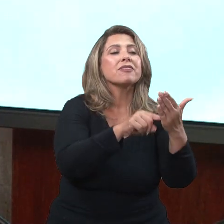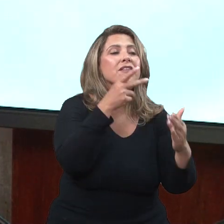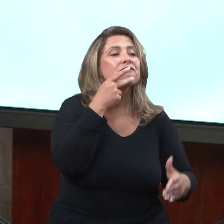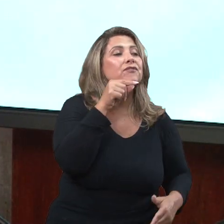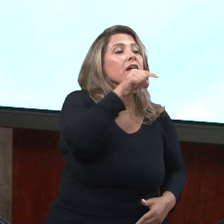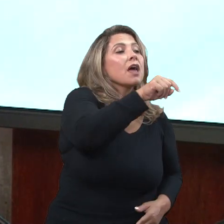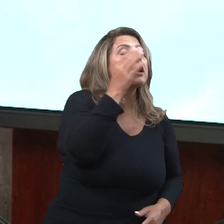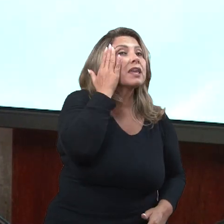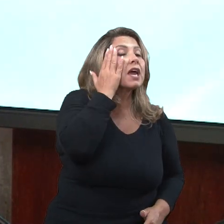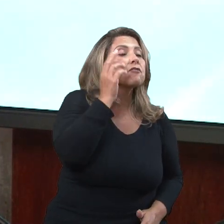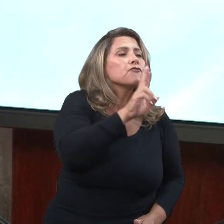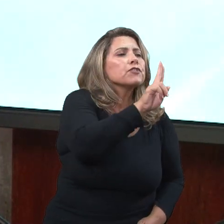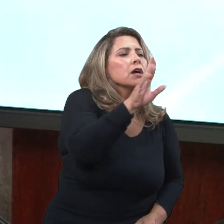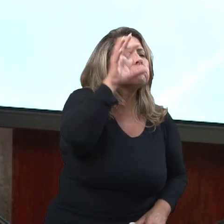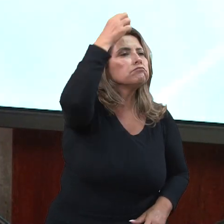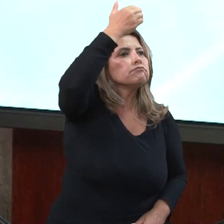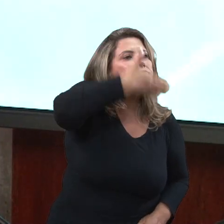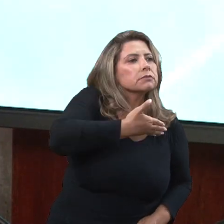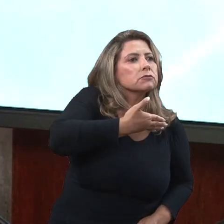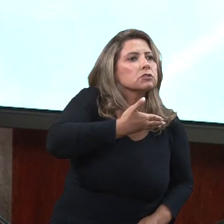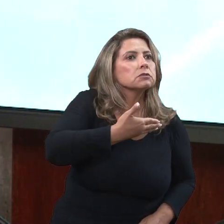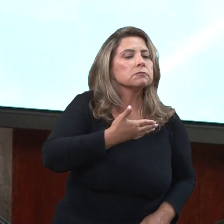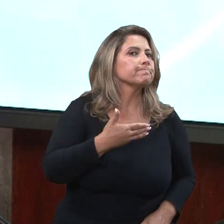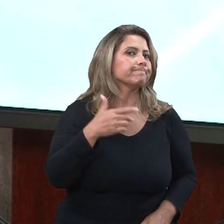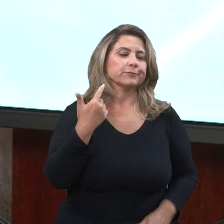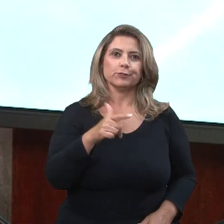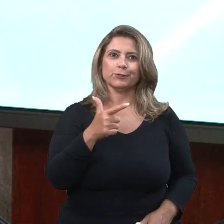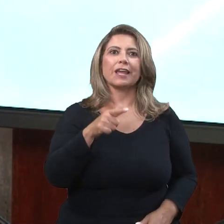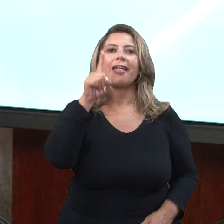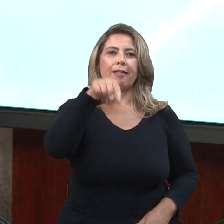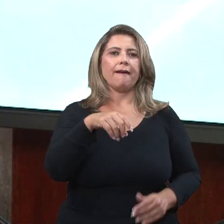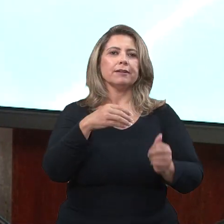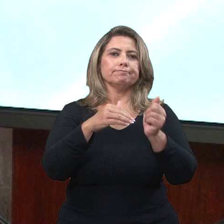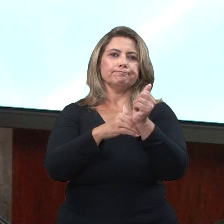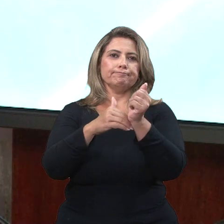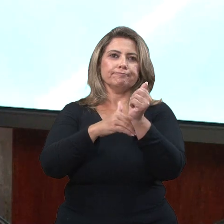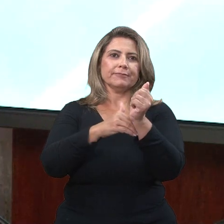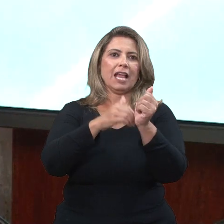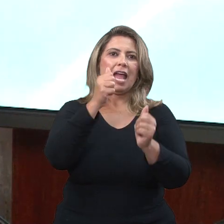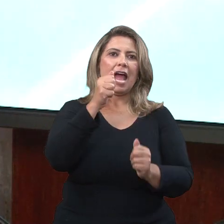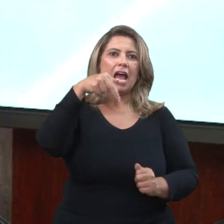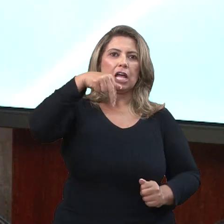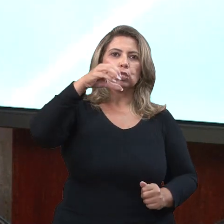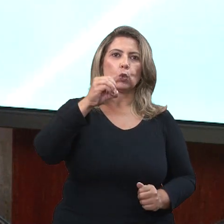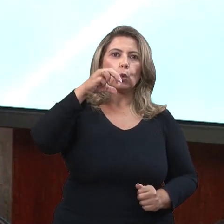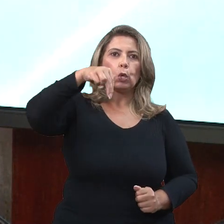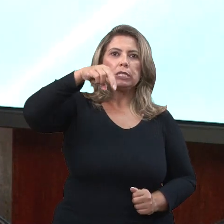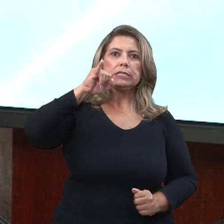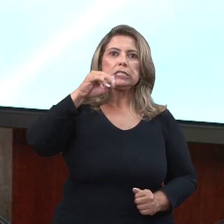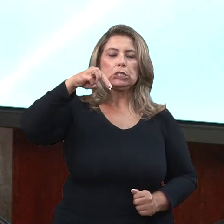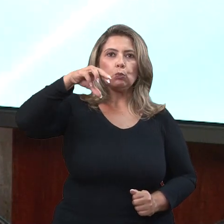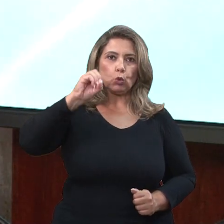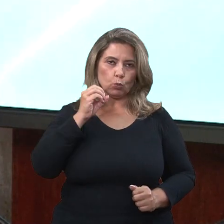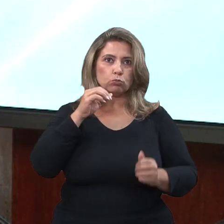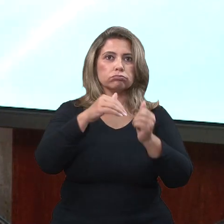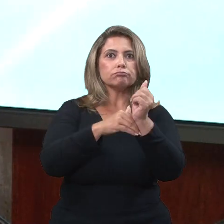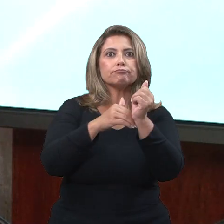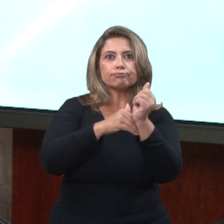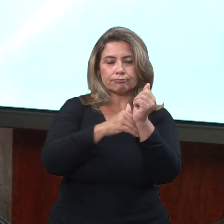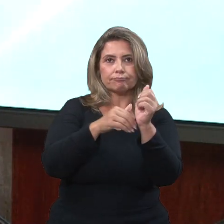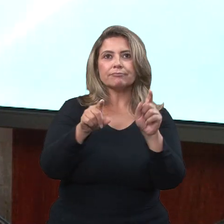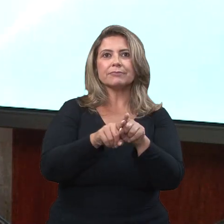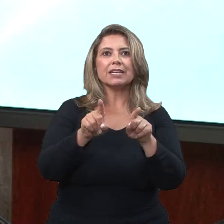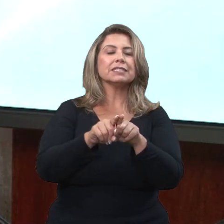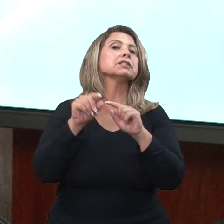nessa opção de anônimo, anônimo mesmo. Mas, quando a gente tem acesso a essa identidade, a gente só entrega ela